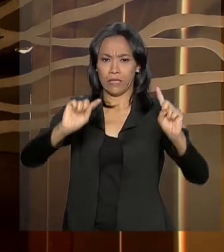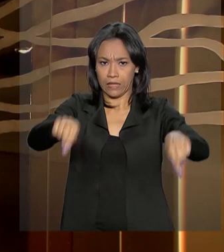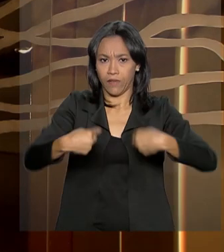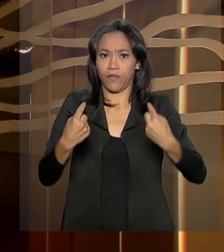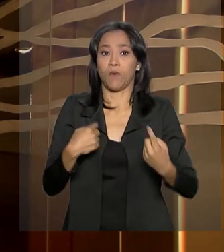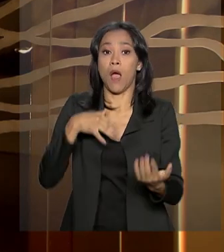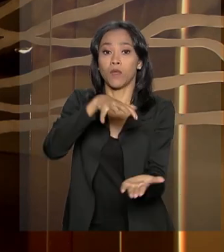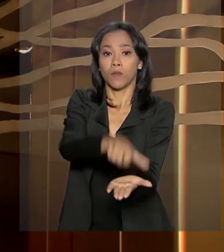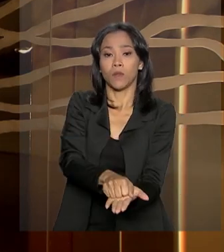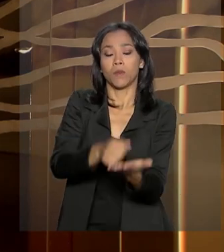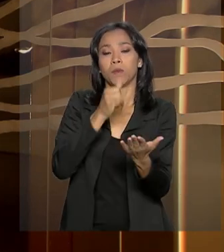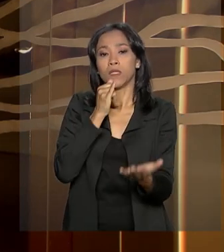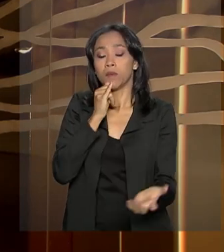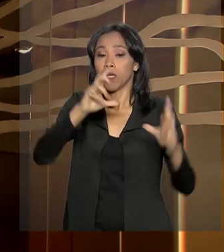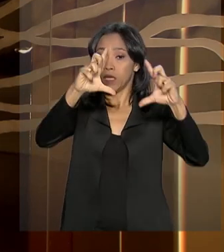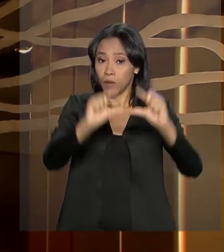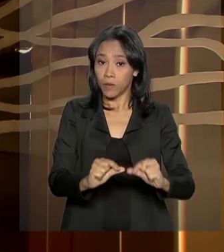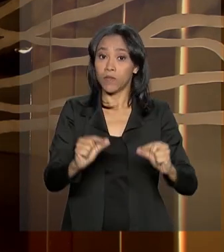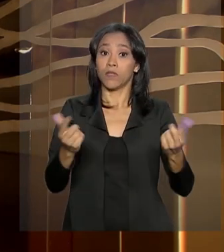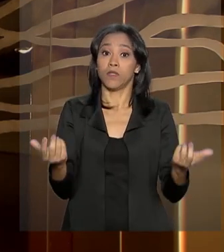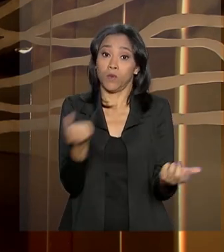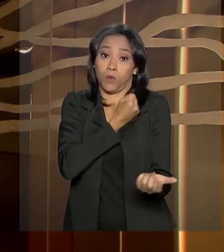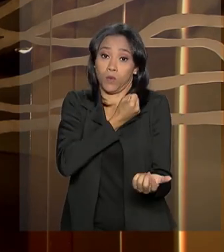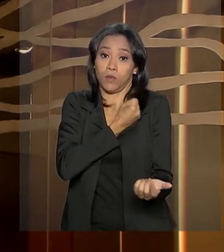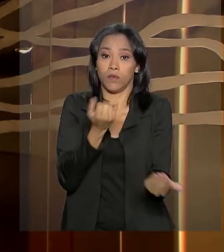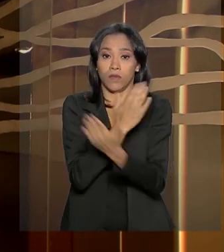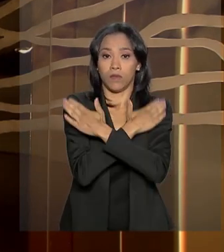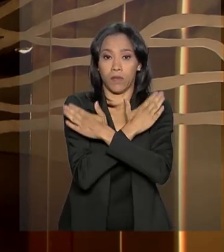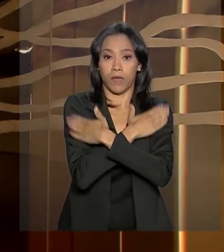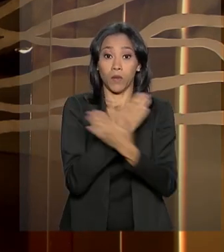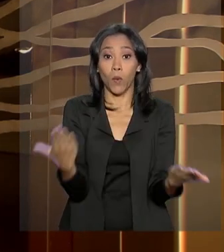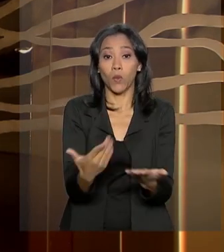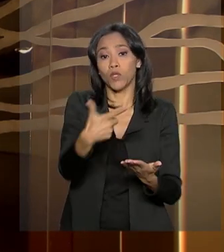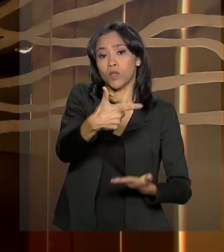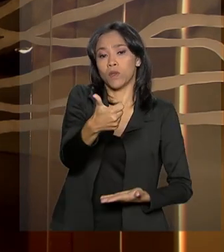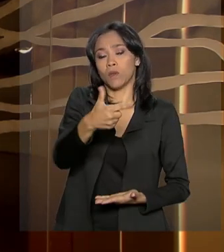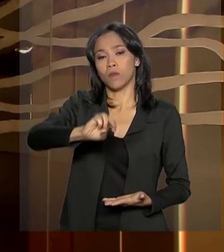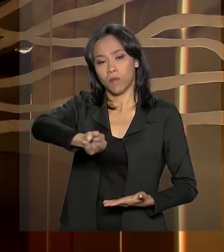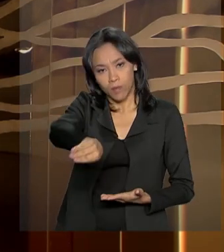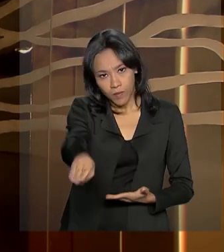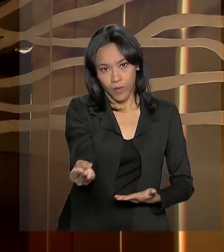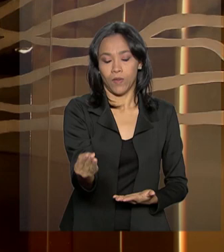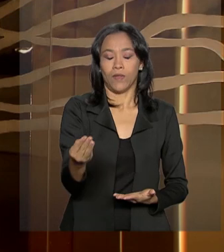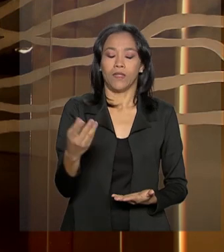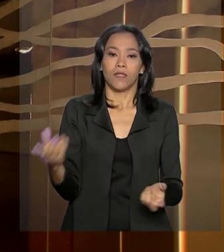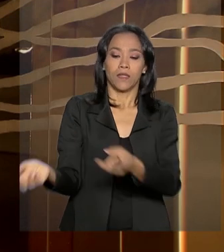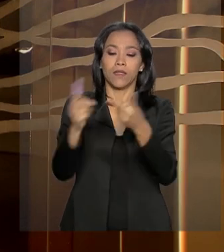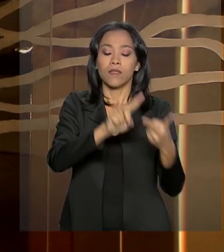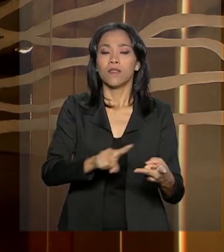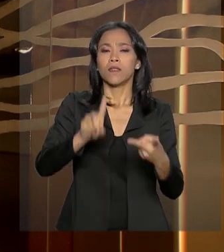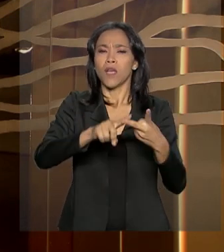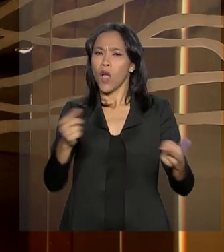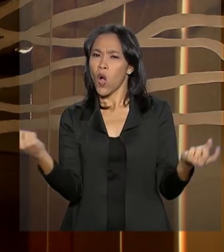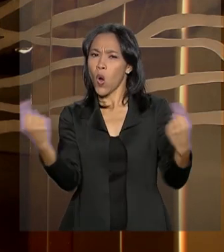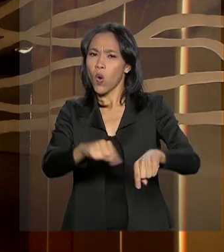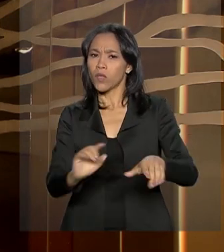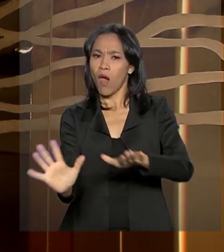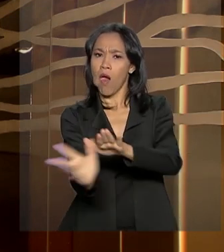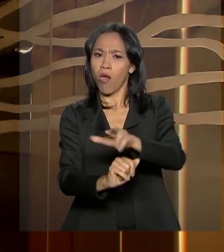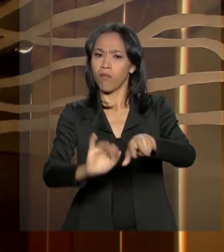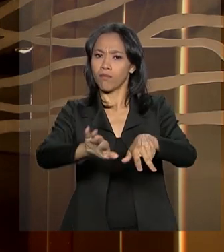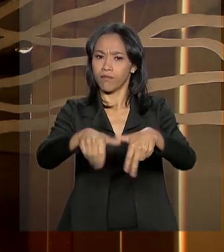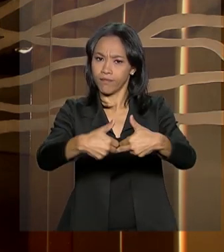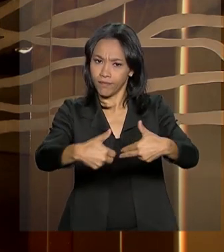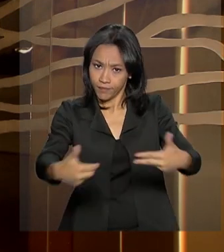diminuir a taxa de desemprego, que hoje afeta mais de 12 milhões de brasileiros, combater a criminalidade e a corrupção,